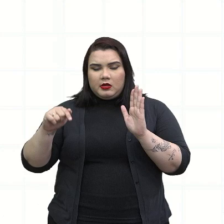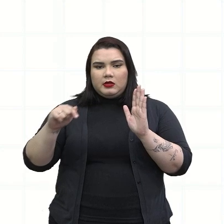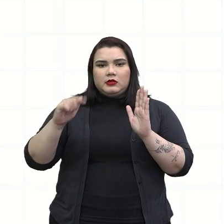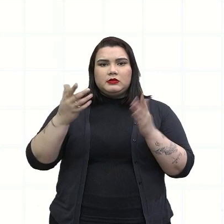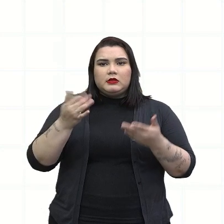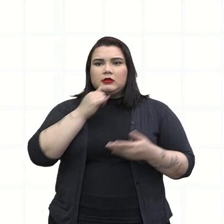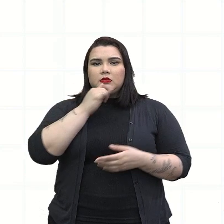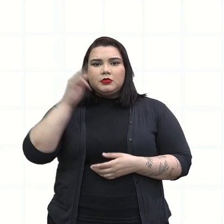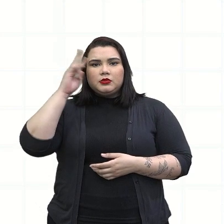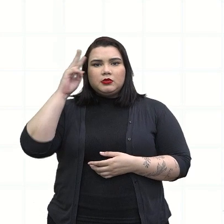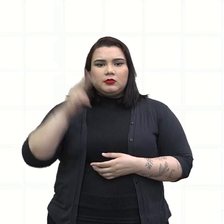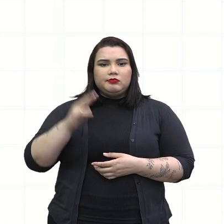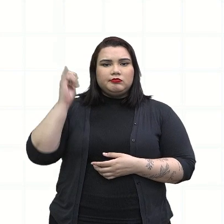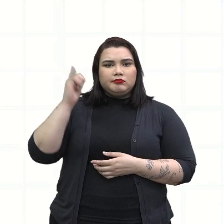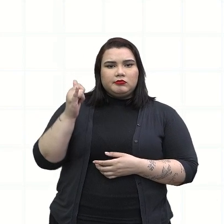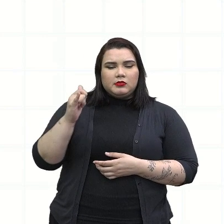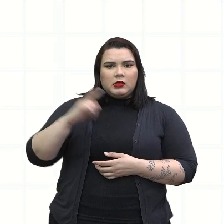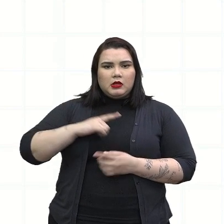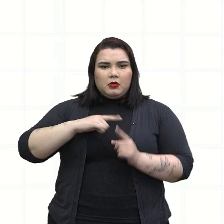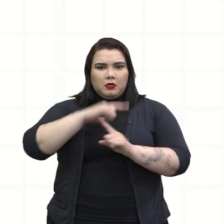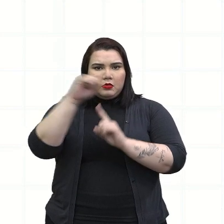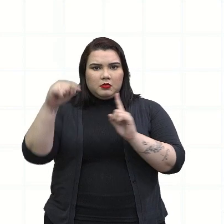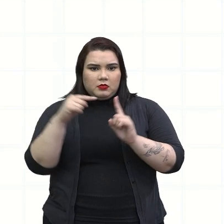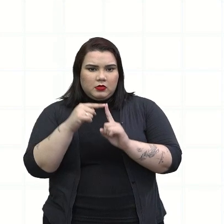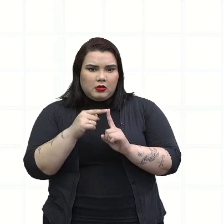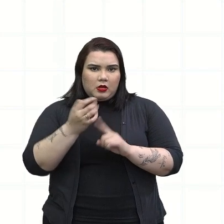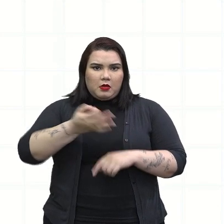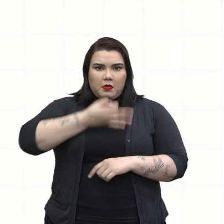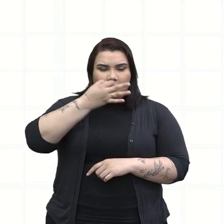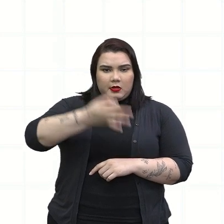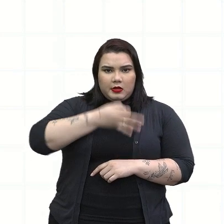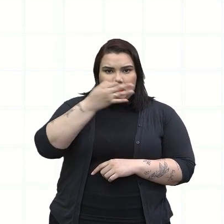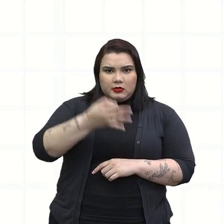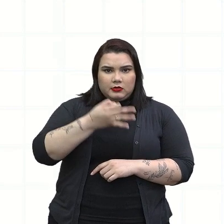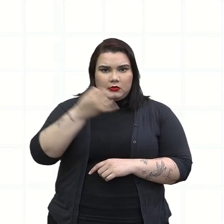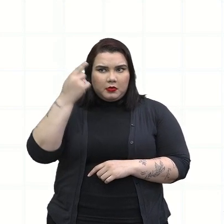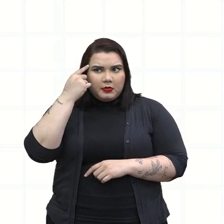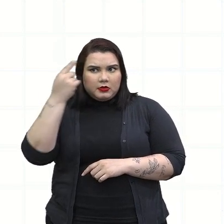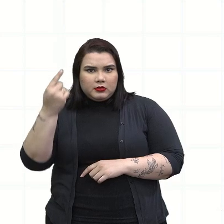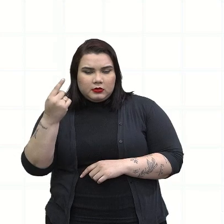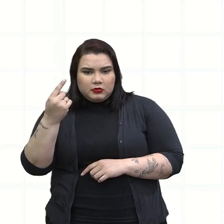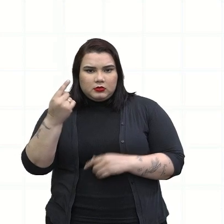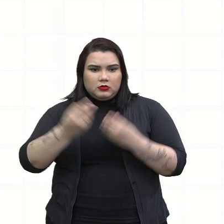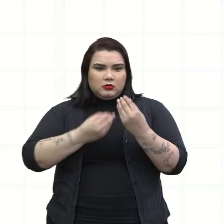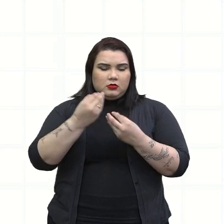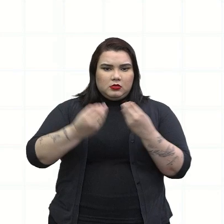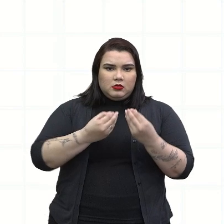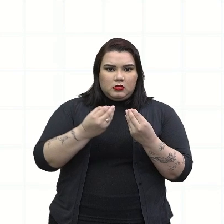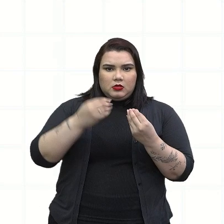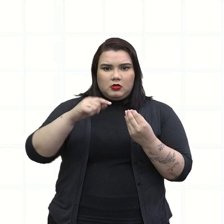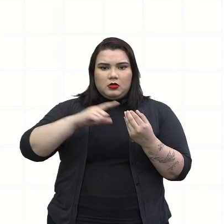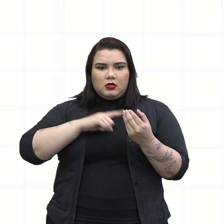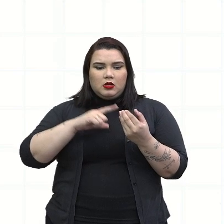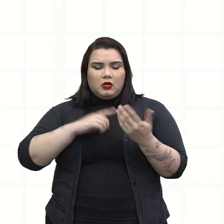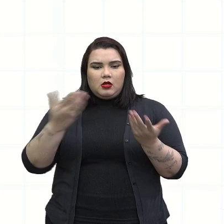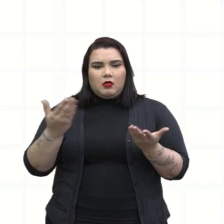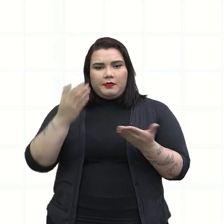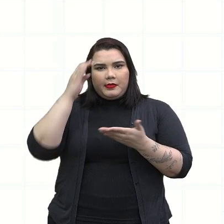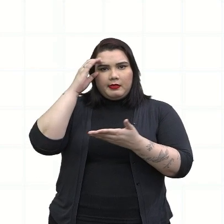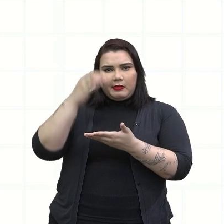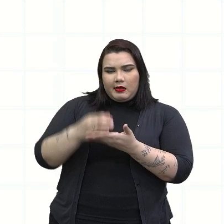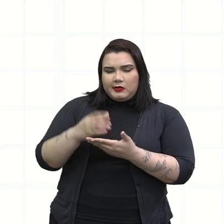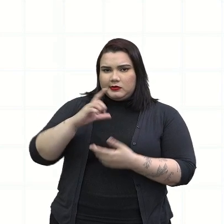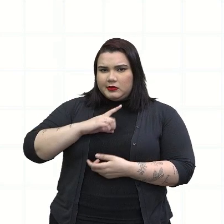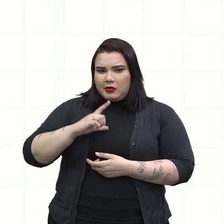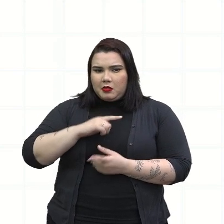fada tem esse objetivo de argumentar alguma ideia? De colocar ali uma tese, alguma coisa?